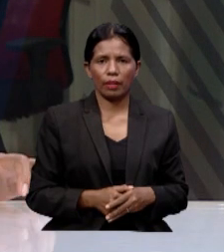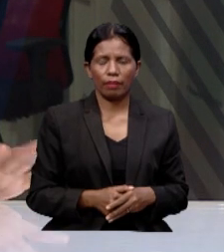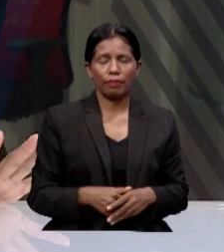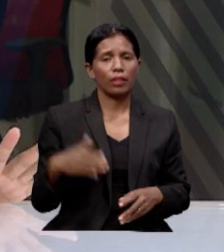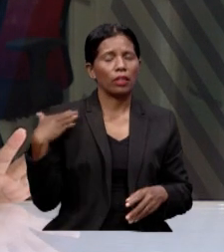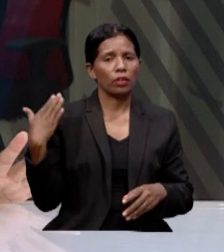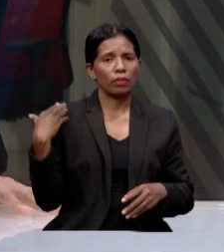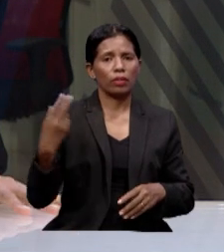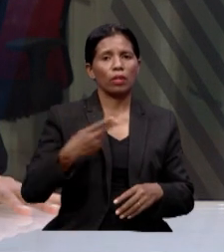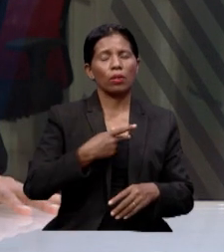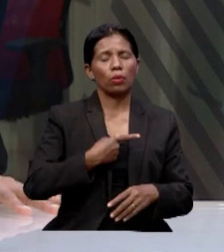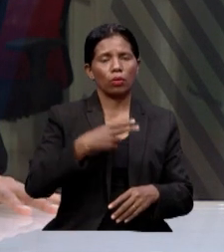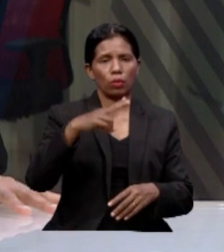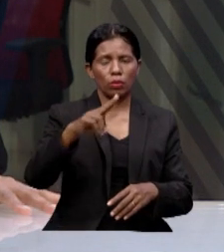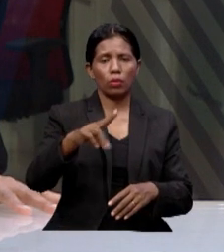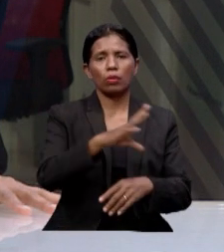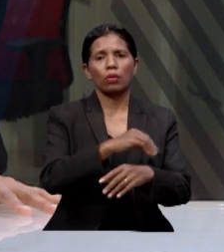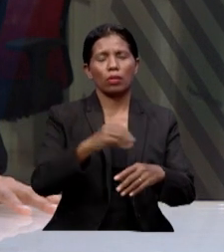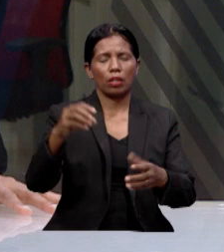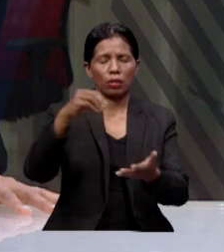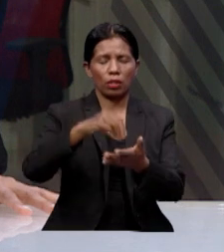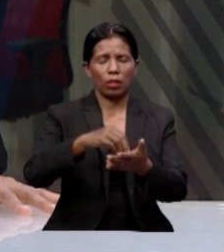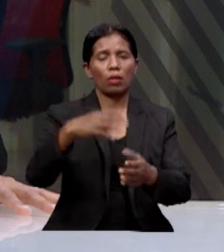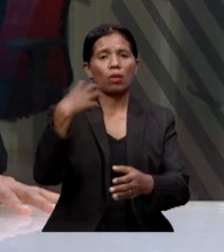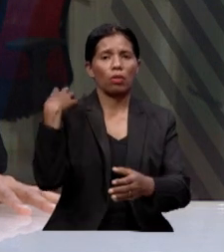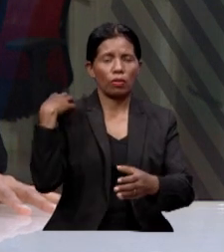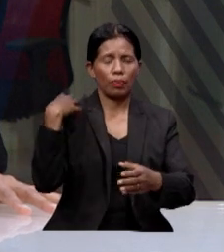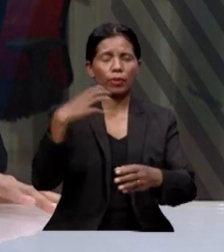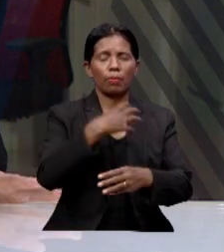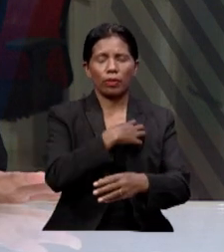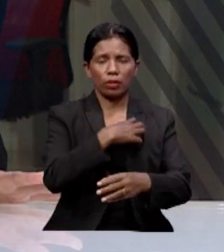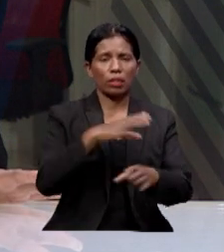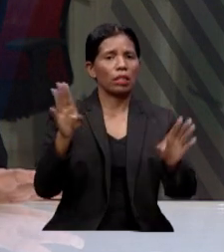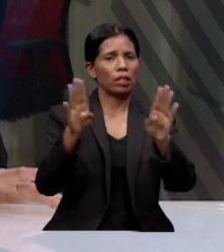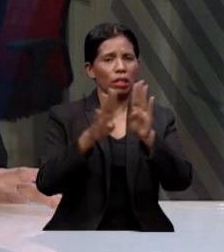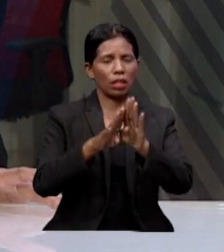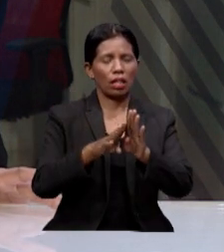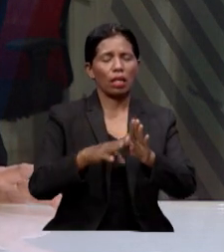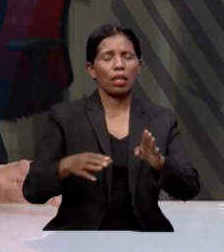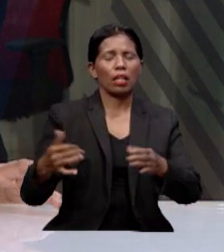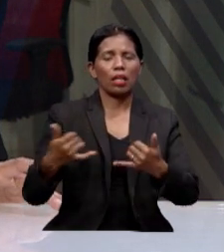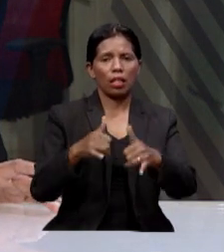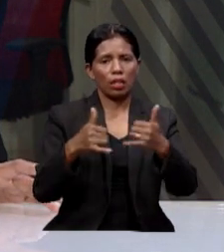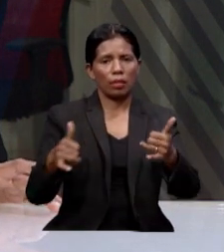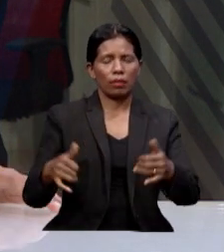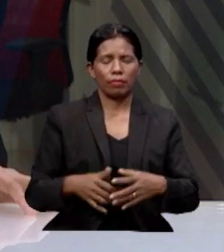Juventude Colhoun e Zizi Penteli atumonta posto polícia permanente no Takaishogo, Bola Gulen e Colhoun.